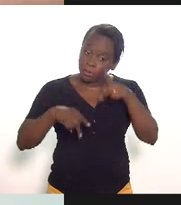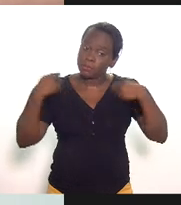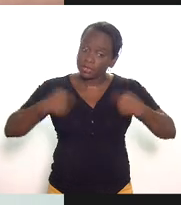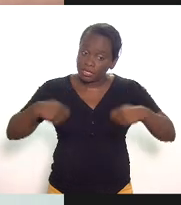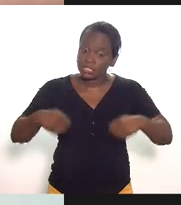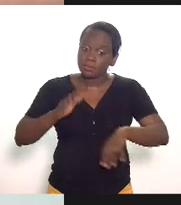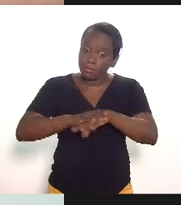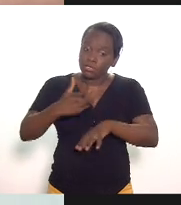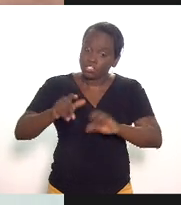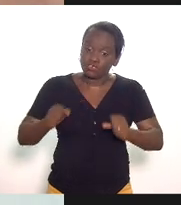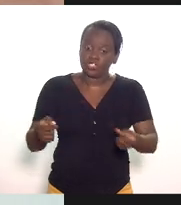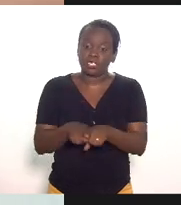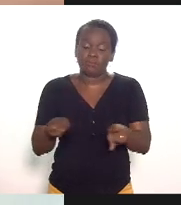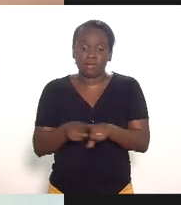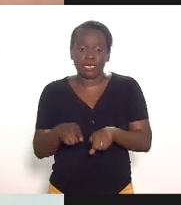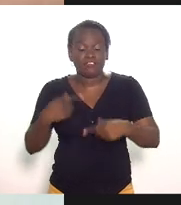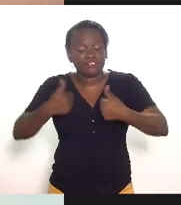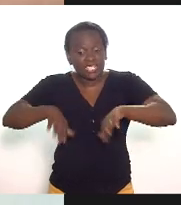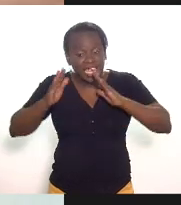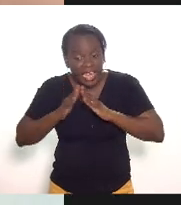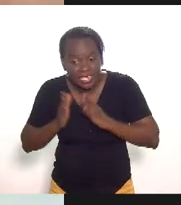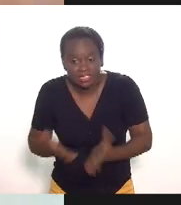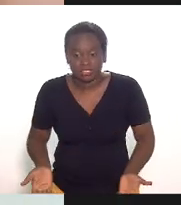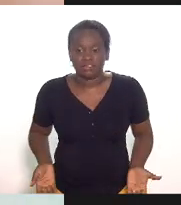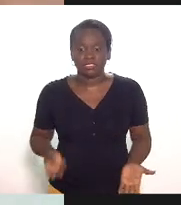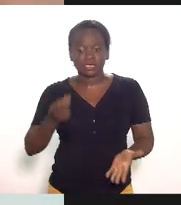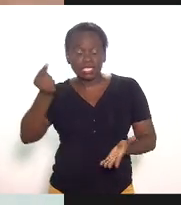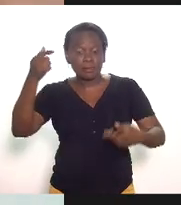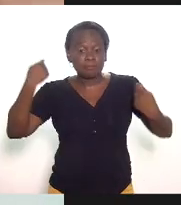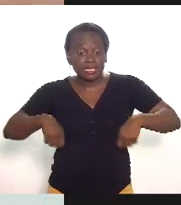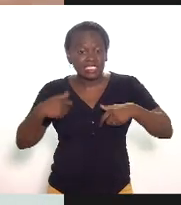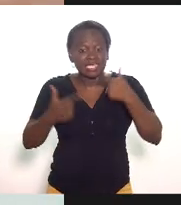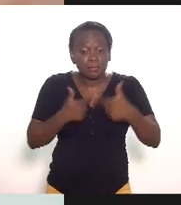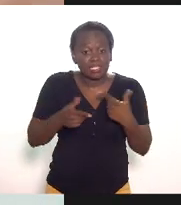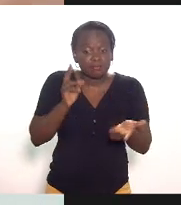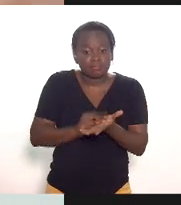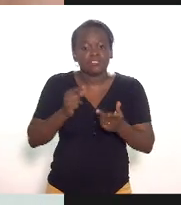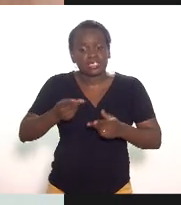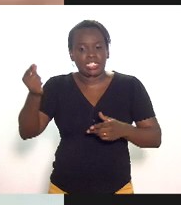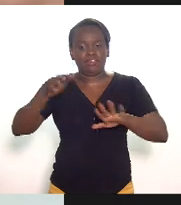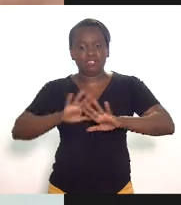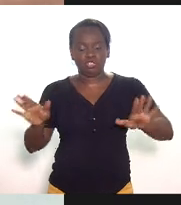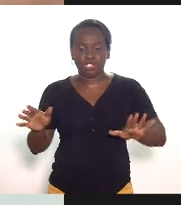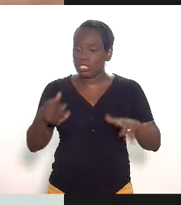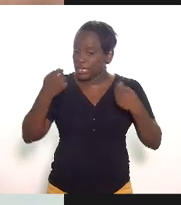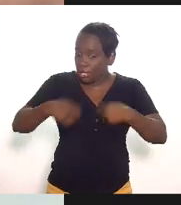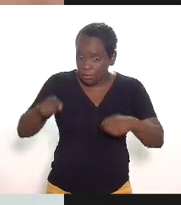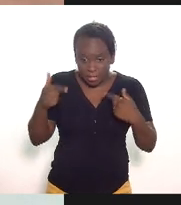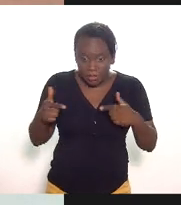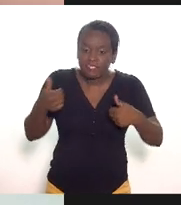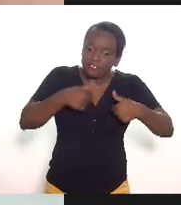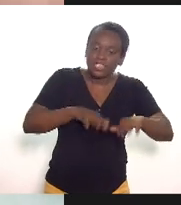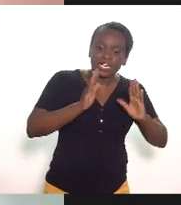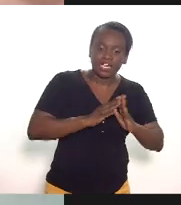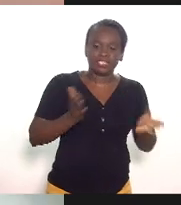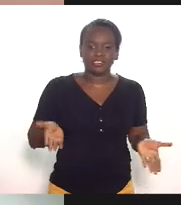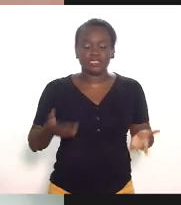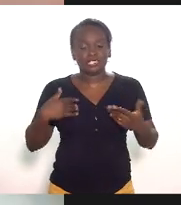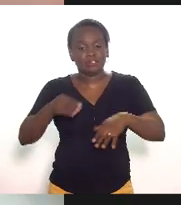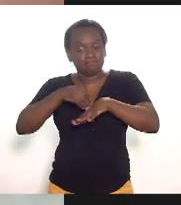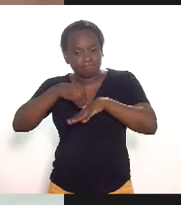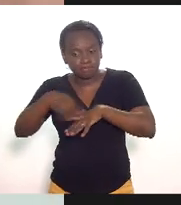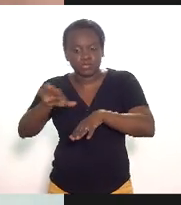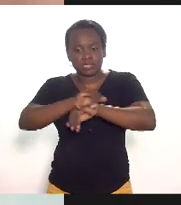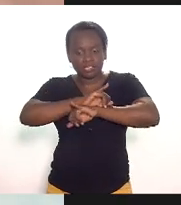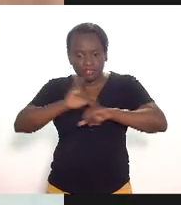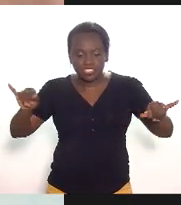também tem que fazer a sua parte. É ficar em casa. Só sair quem precisa trabalhar realmente. Quem precisa trabalhar, fica em casa. Então, esse é o recado que eu deixo